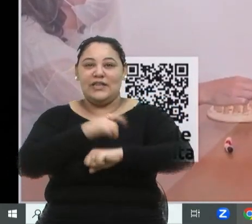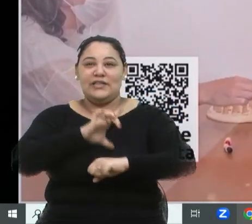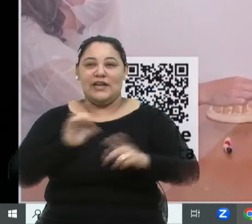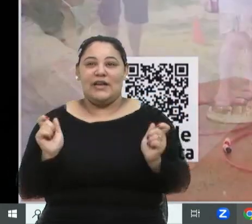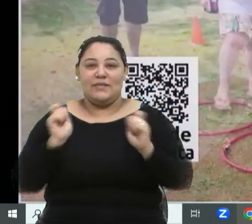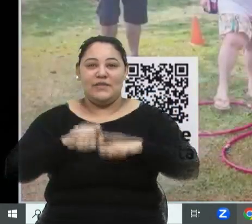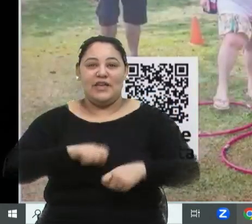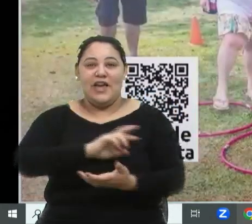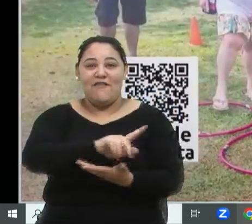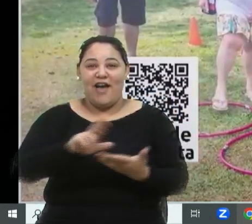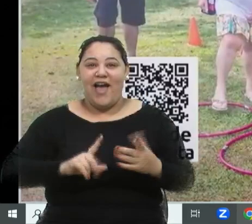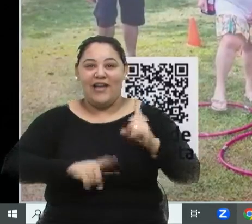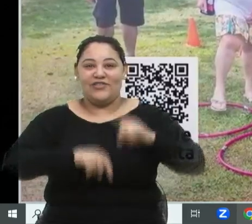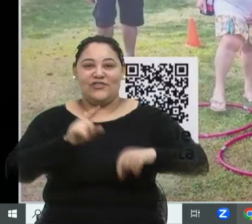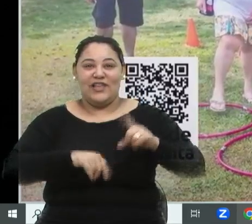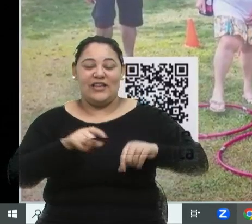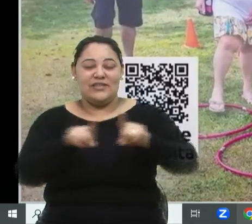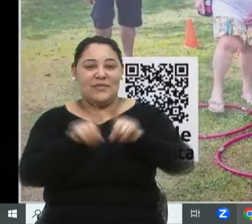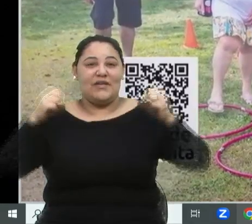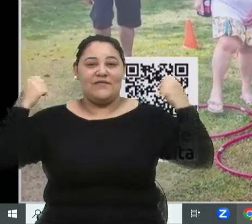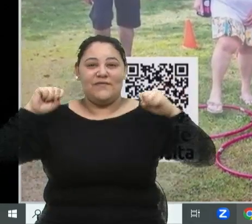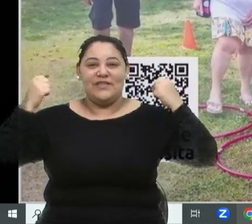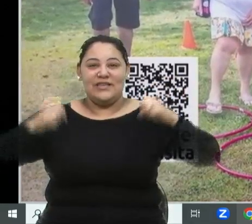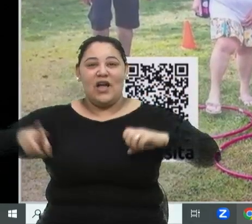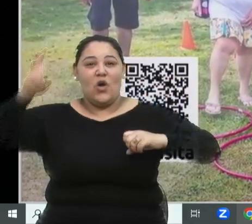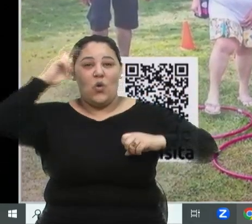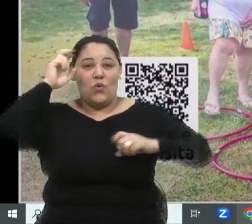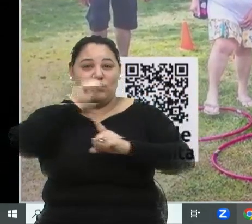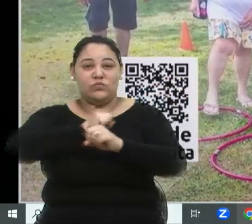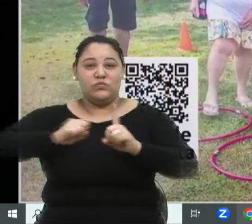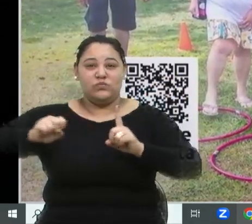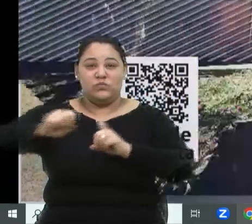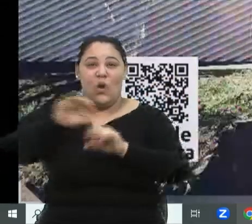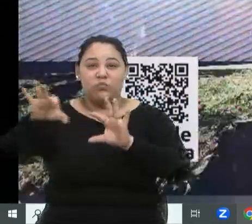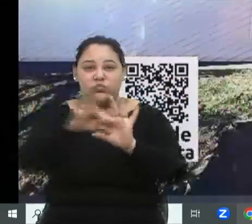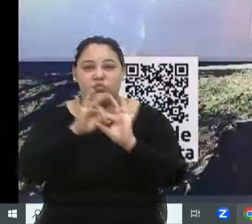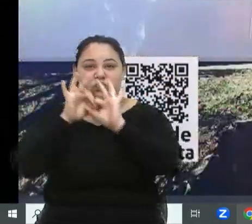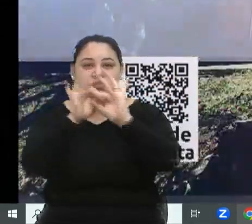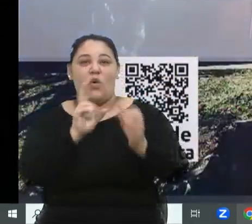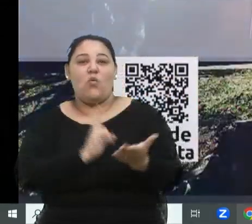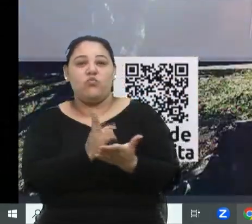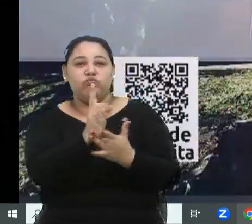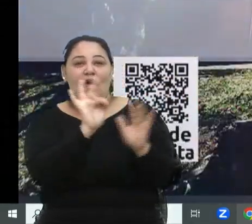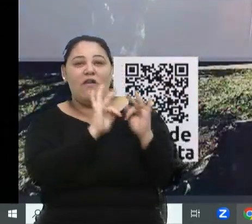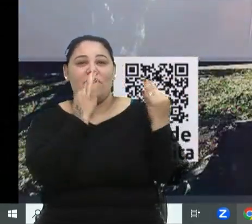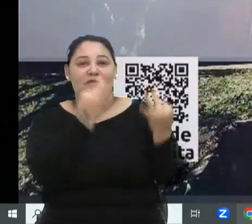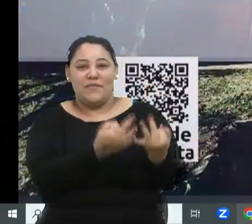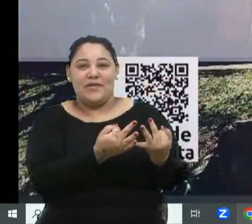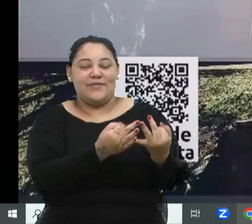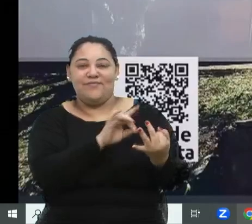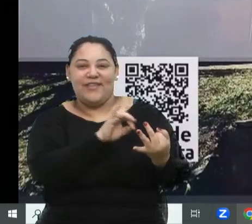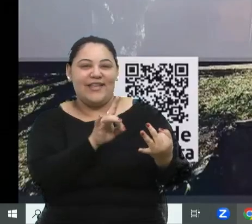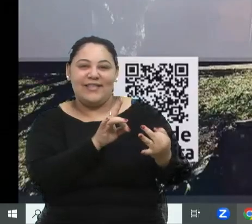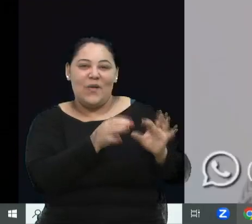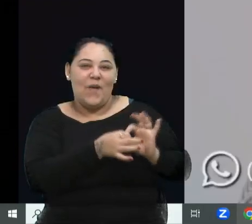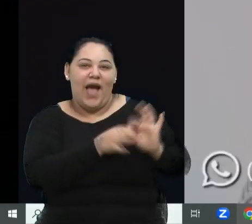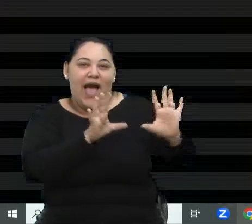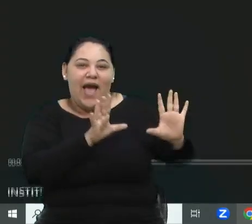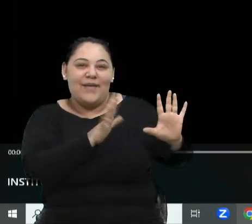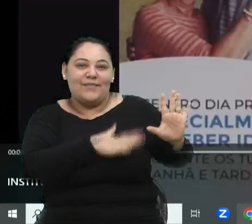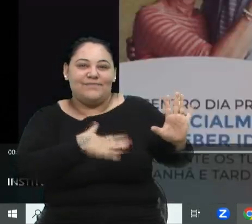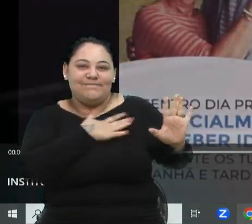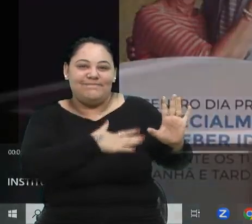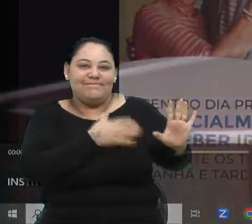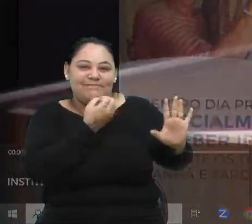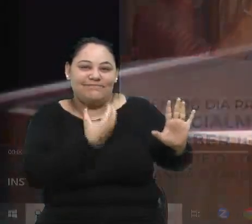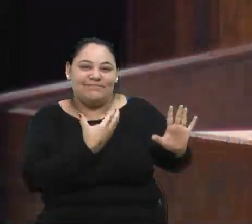capacitados e diversas atividades físicas, culturais e socialização. Mantenha o vínculo com a família sem abrir mão do bem-estar. Visite-nos.